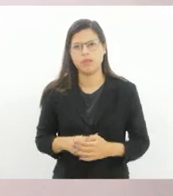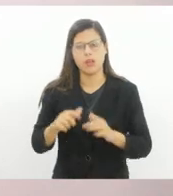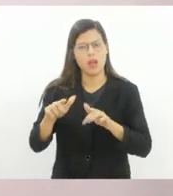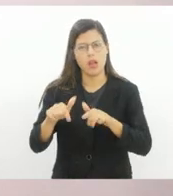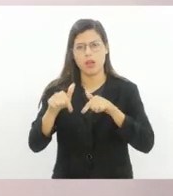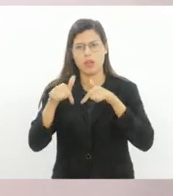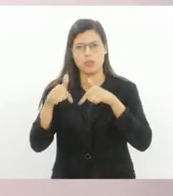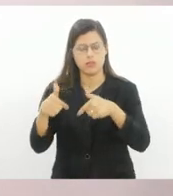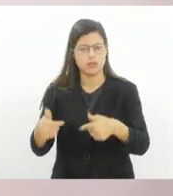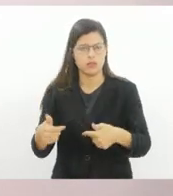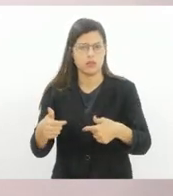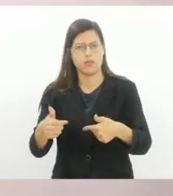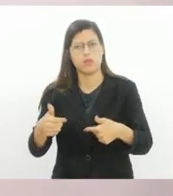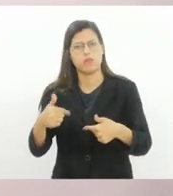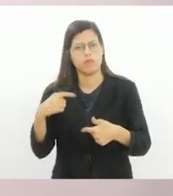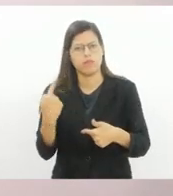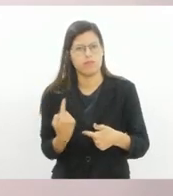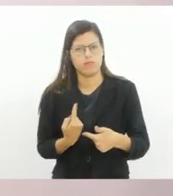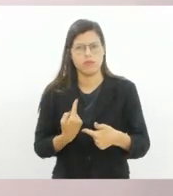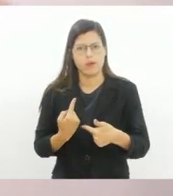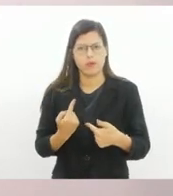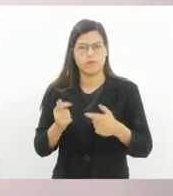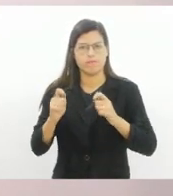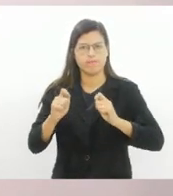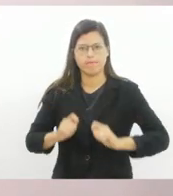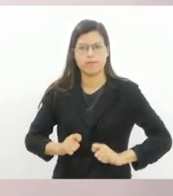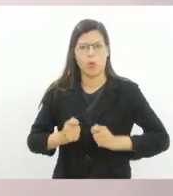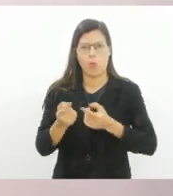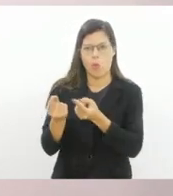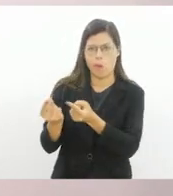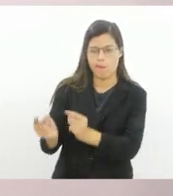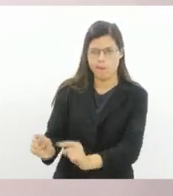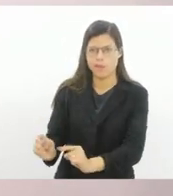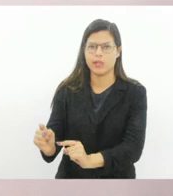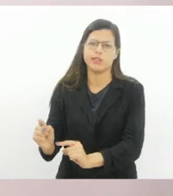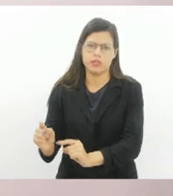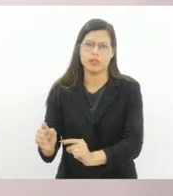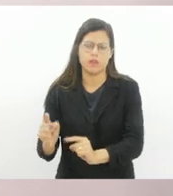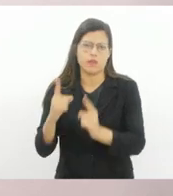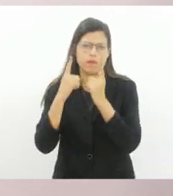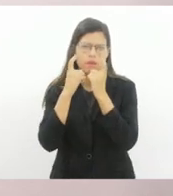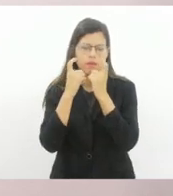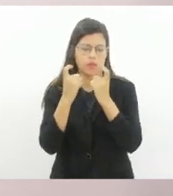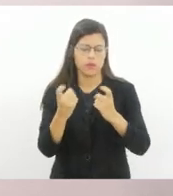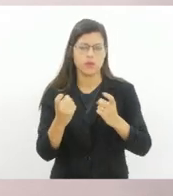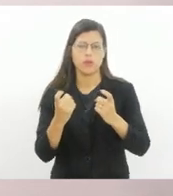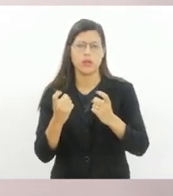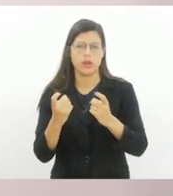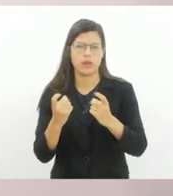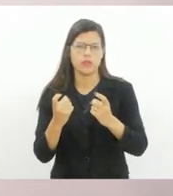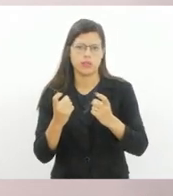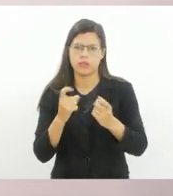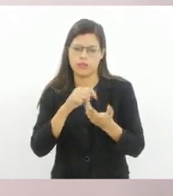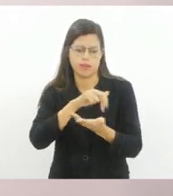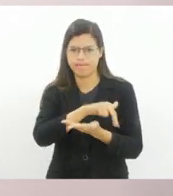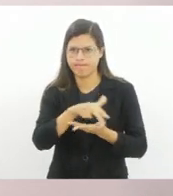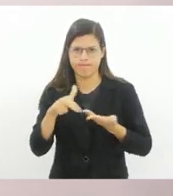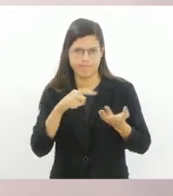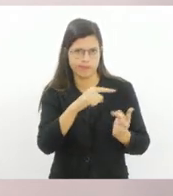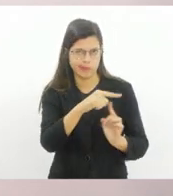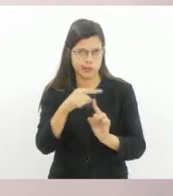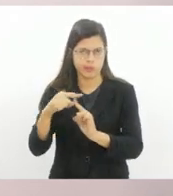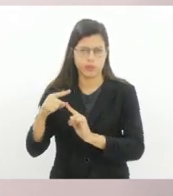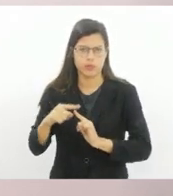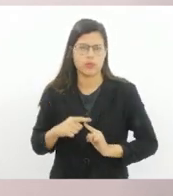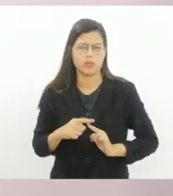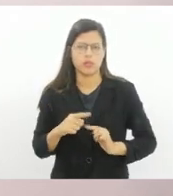ações para que a gente possa combater e enfrentar a violência nas suas diversas formas,